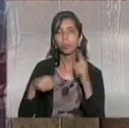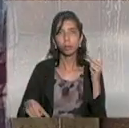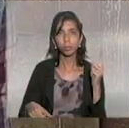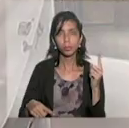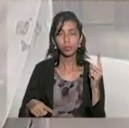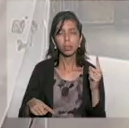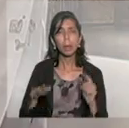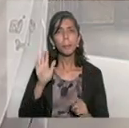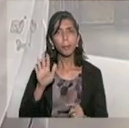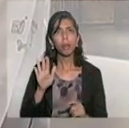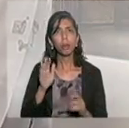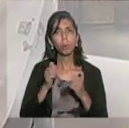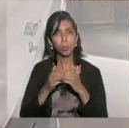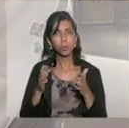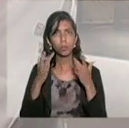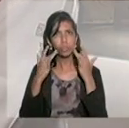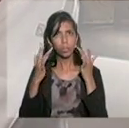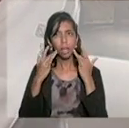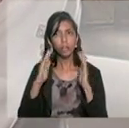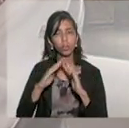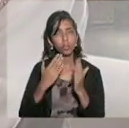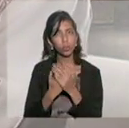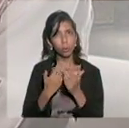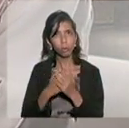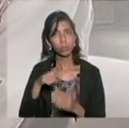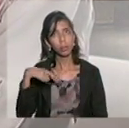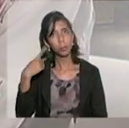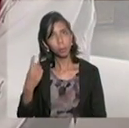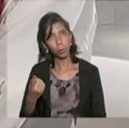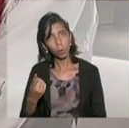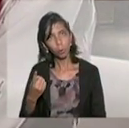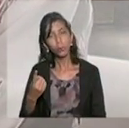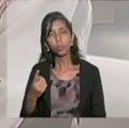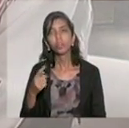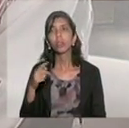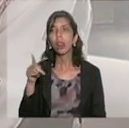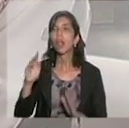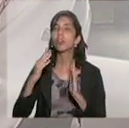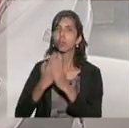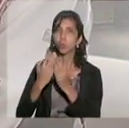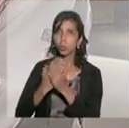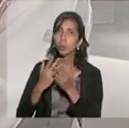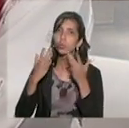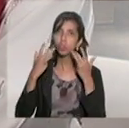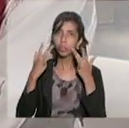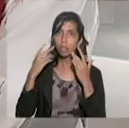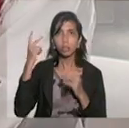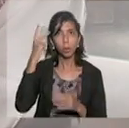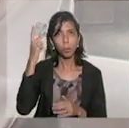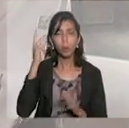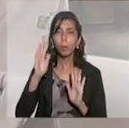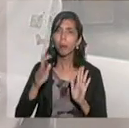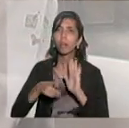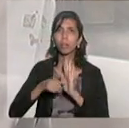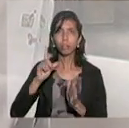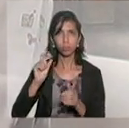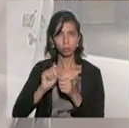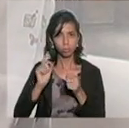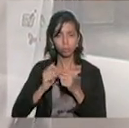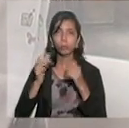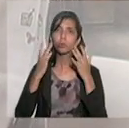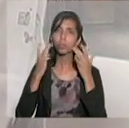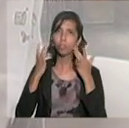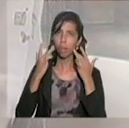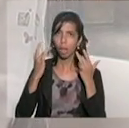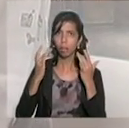teatro. Mas você começou a fazer teatro depois da escola, você foi para a Escola de Arte Dramática de São Paulo, quando você foi para lá. Mas antes disso, você chegou a fazer